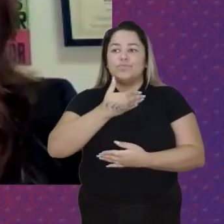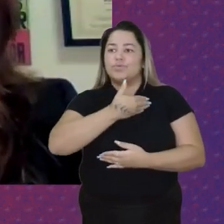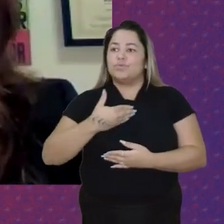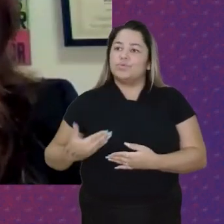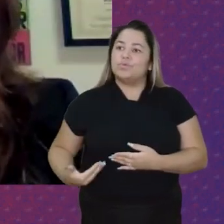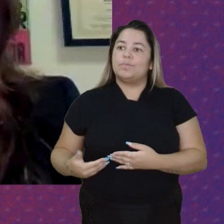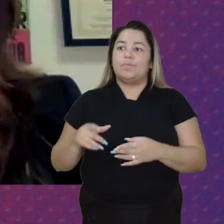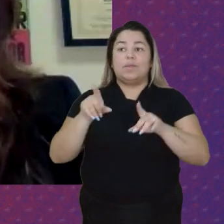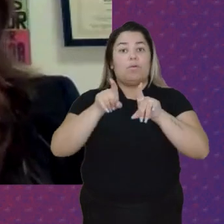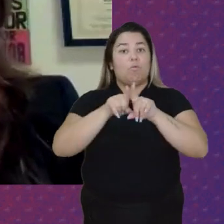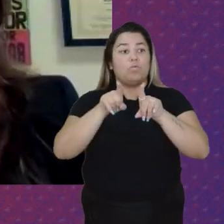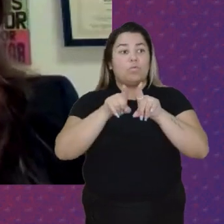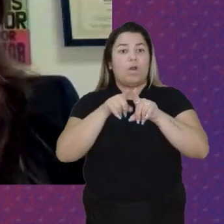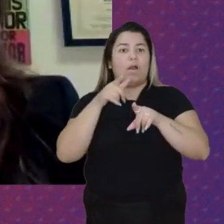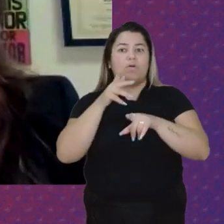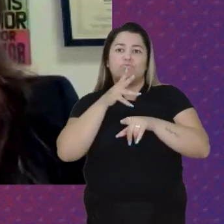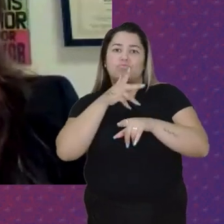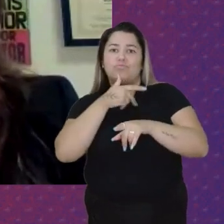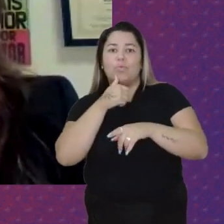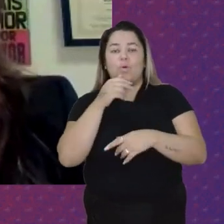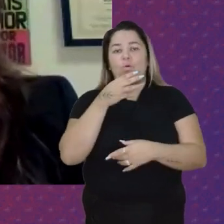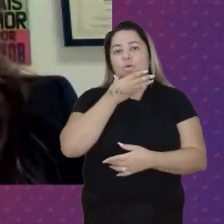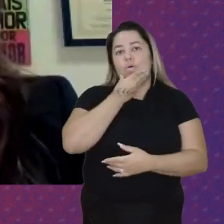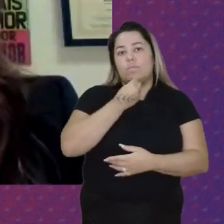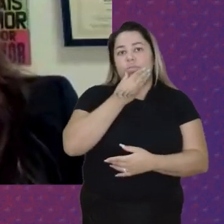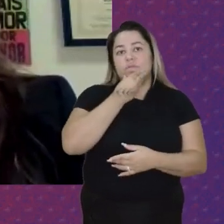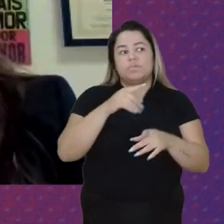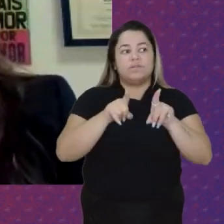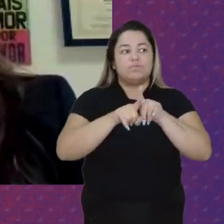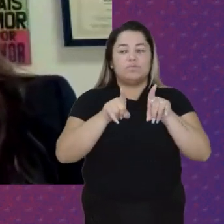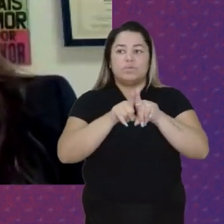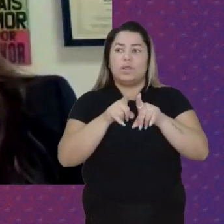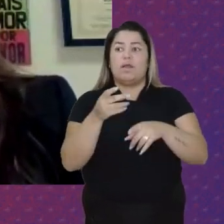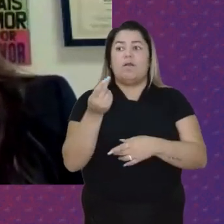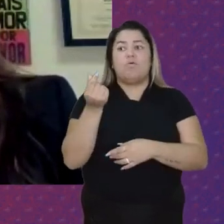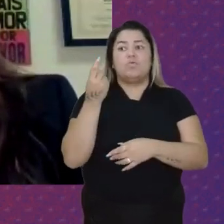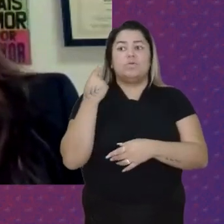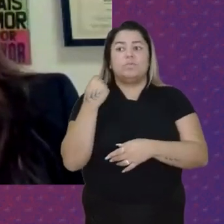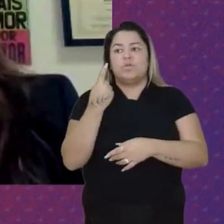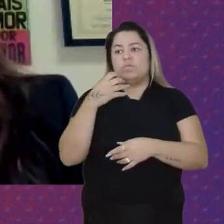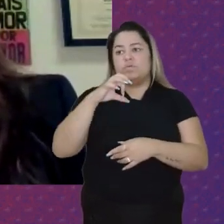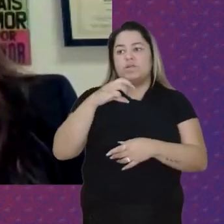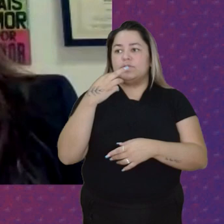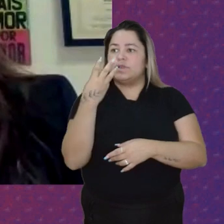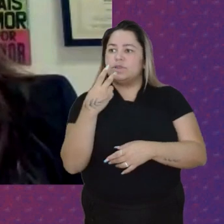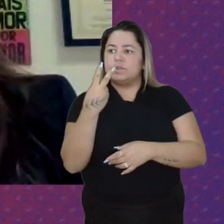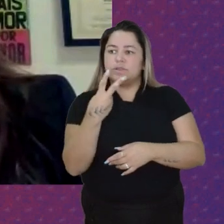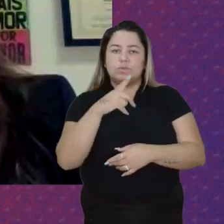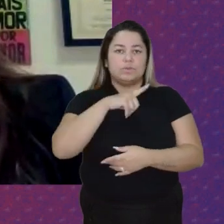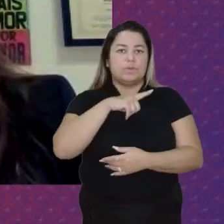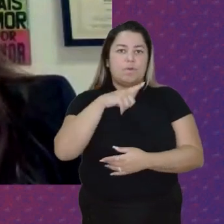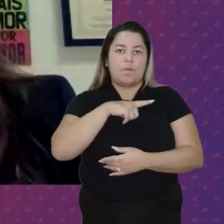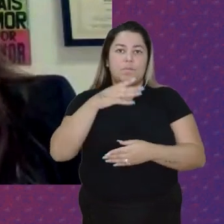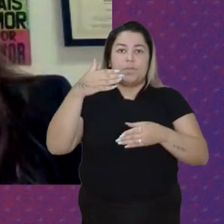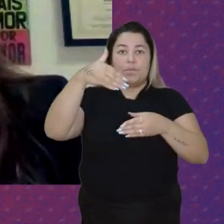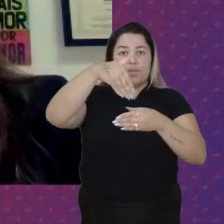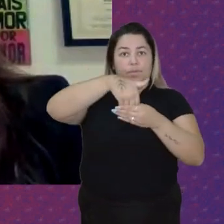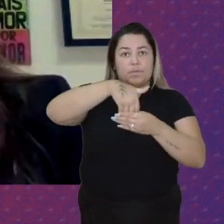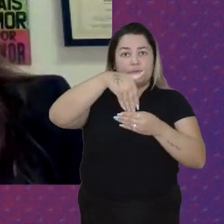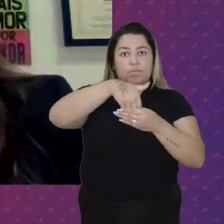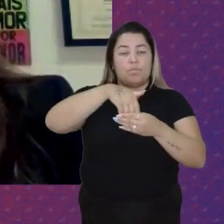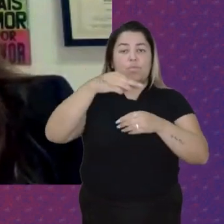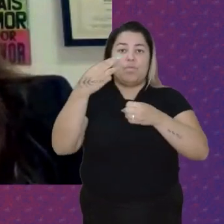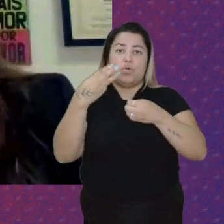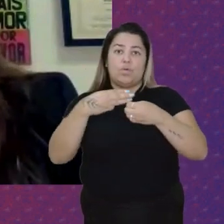relação aos homens. Se a gente considerar que lá desde a época de 1532, por aí, houve as primeiras eleições municipais em